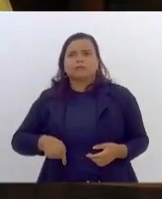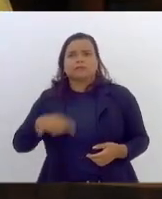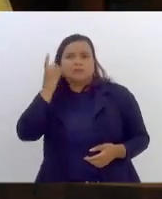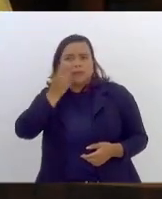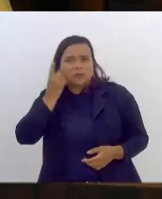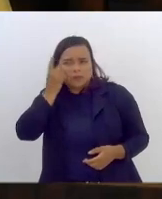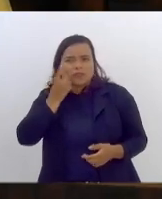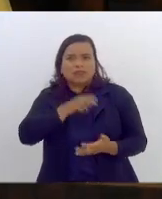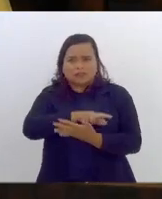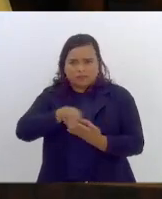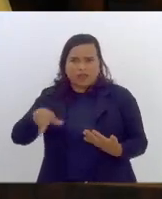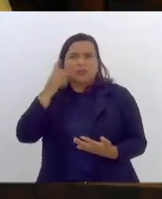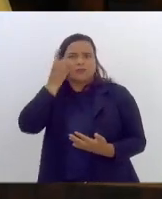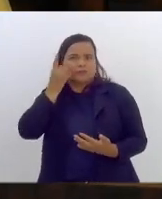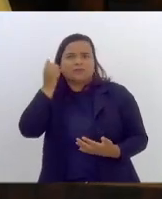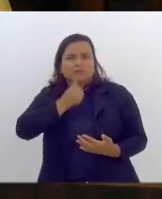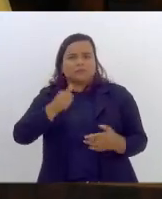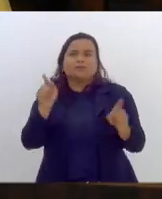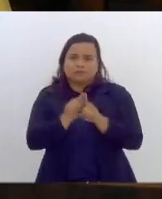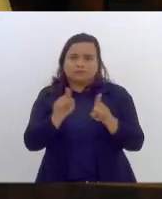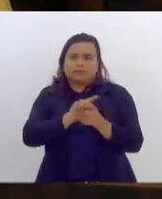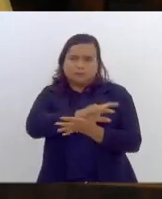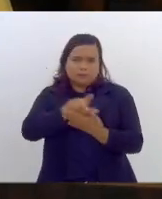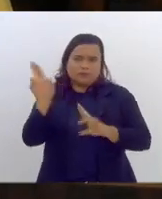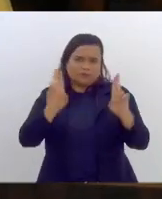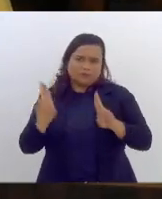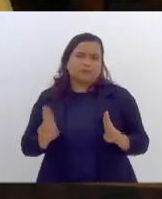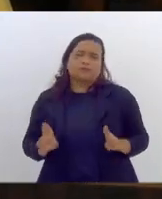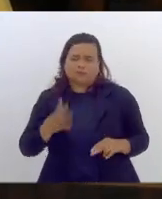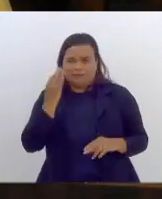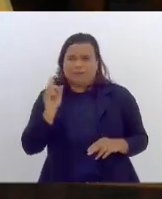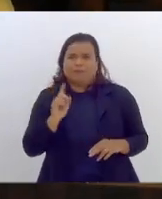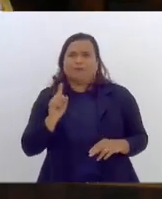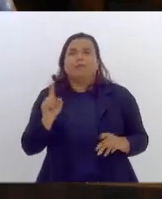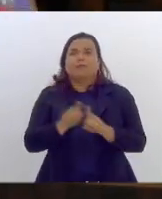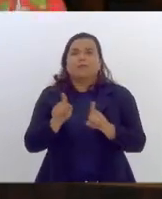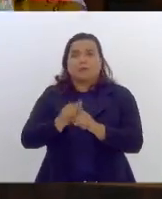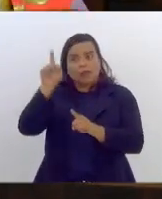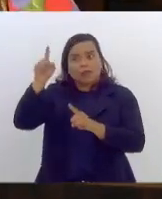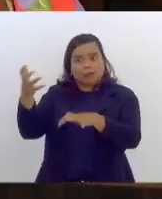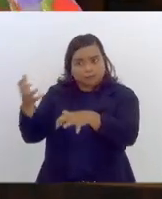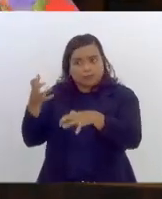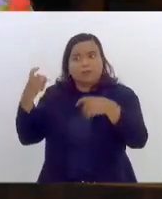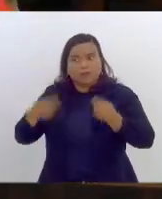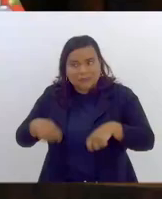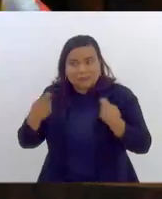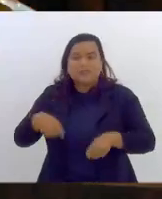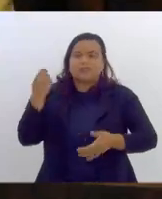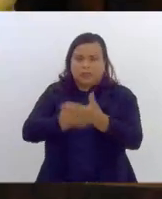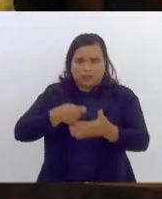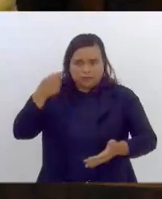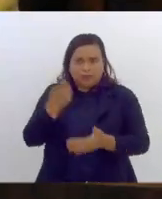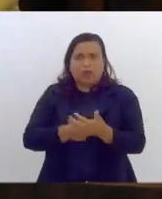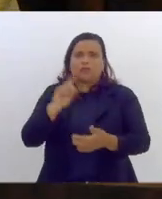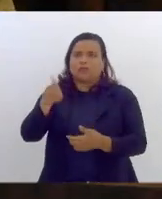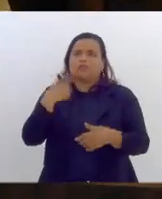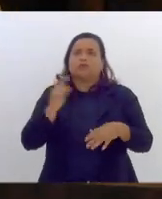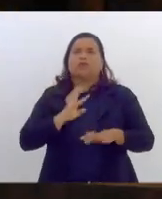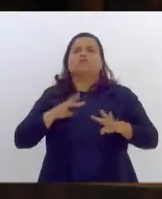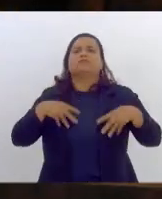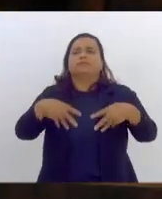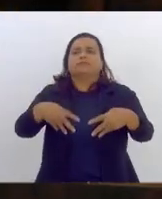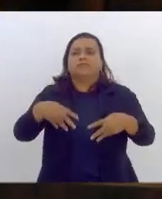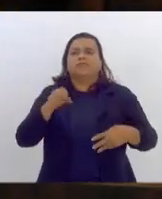deputada, várias outras deputadas, que não vou citar todos os nomes. Lá no Planalto a gente vai precisar de reforços. Nós estamos lá para dizer. E